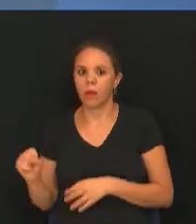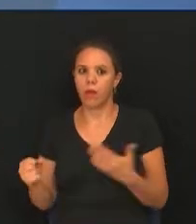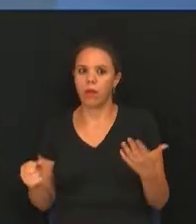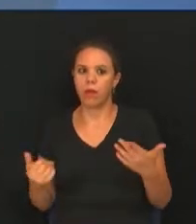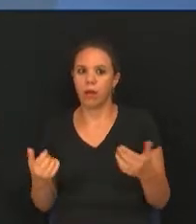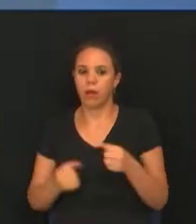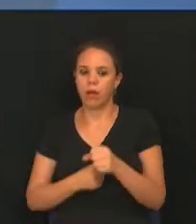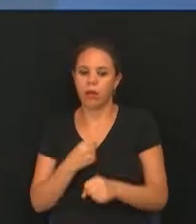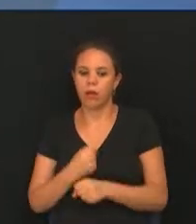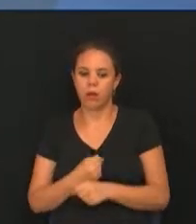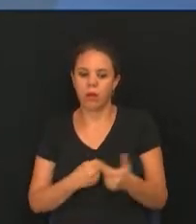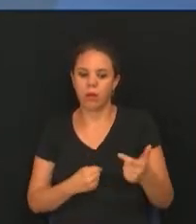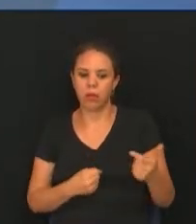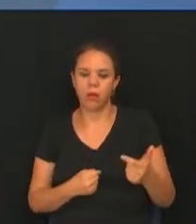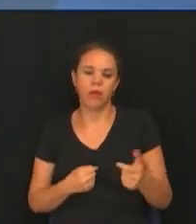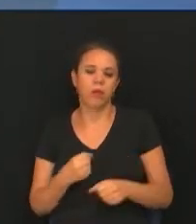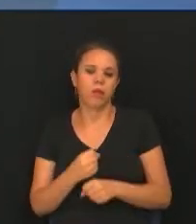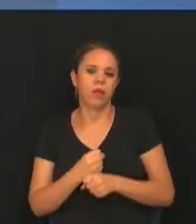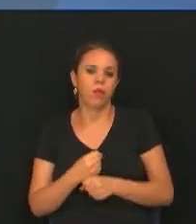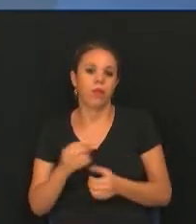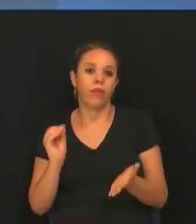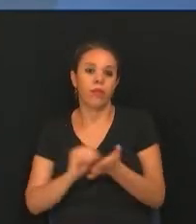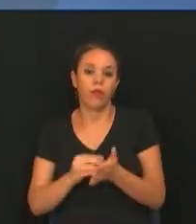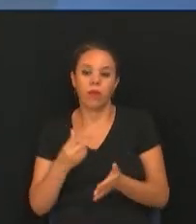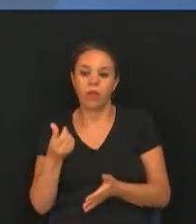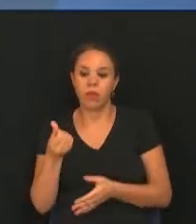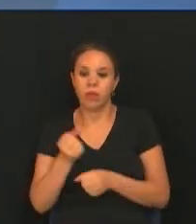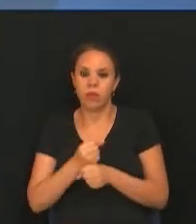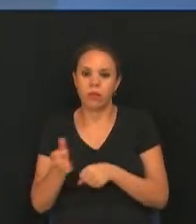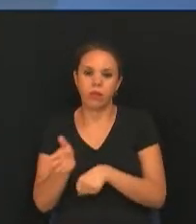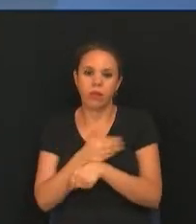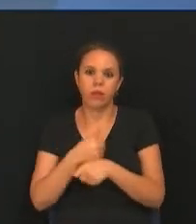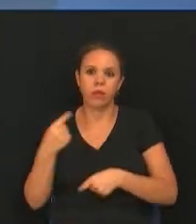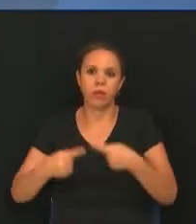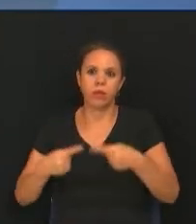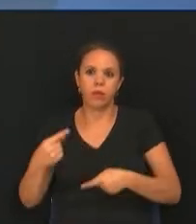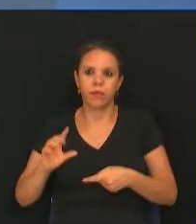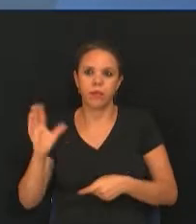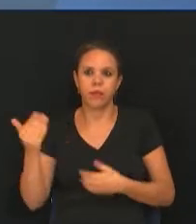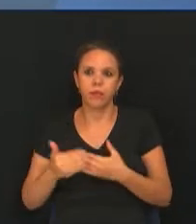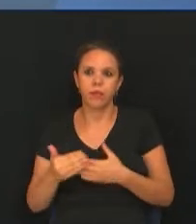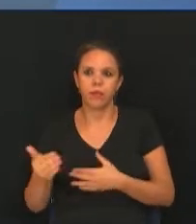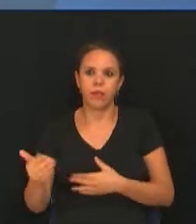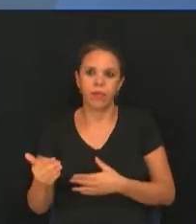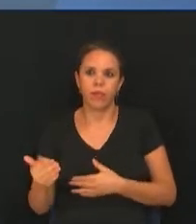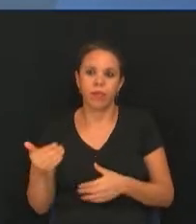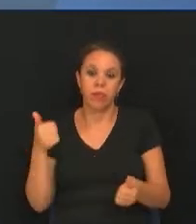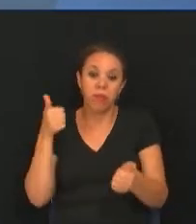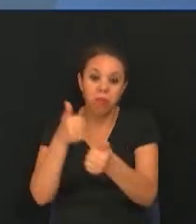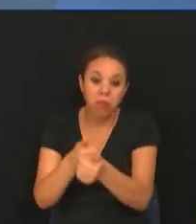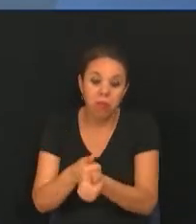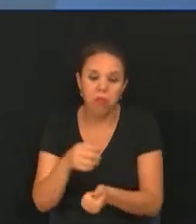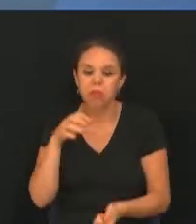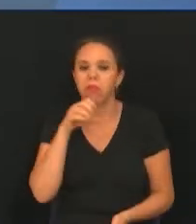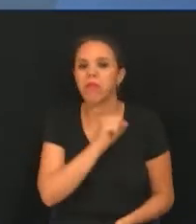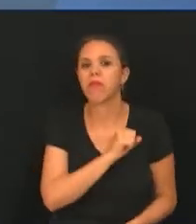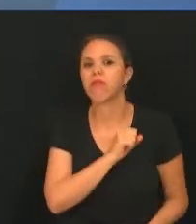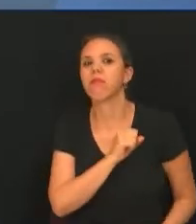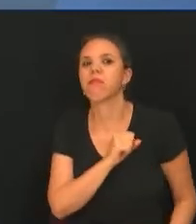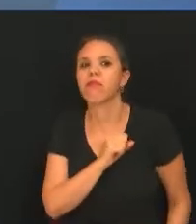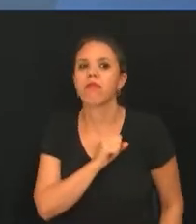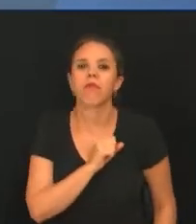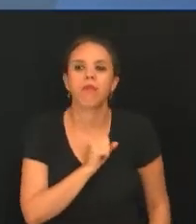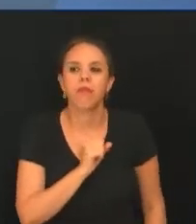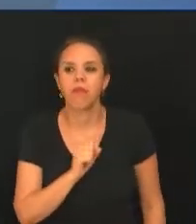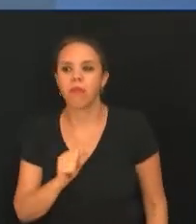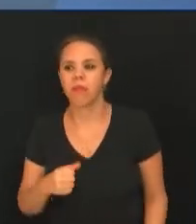faltam 6 anos. A gente quer antecipar essa discussão, porque normalmente ela acontece em cima da hora, na